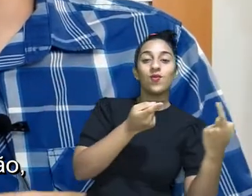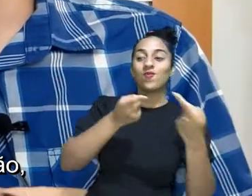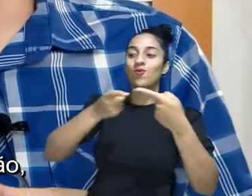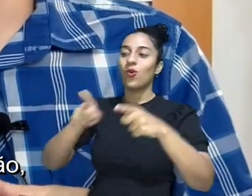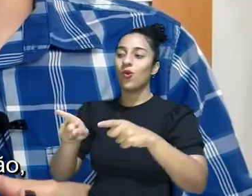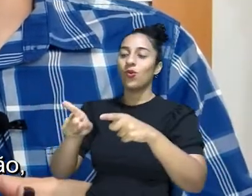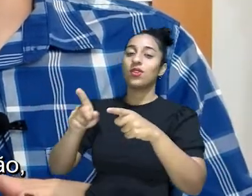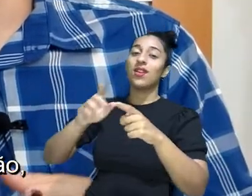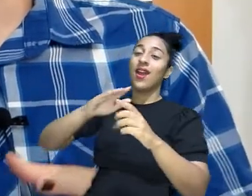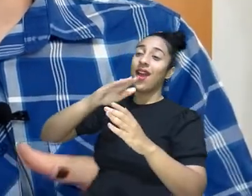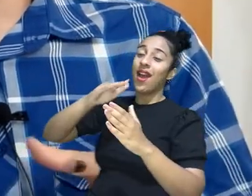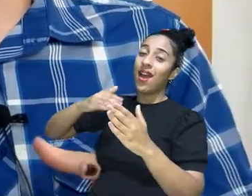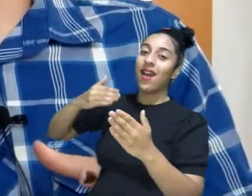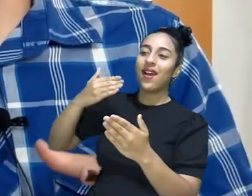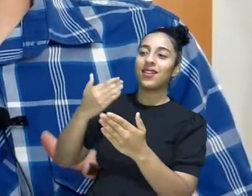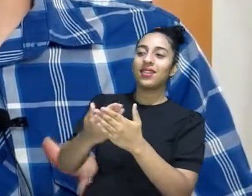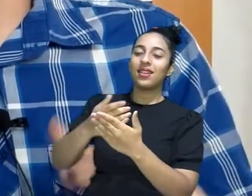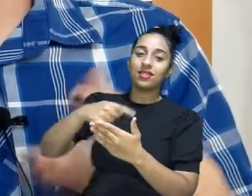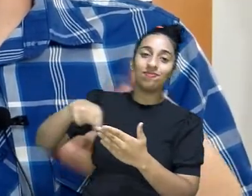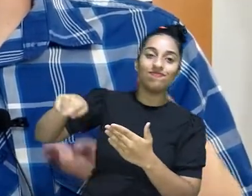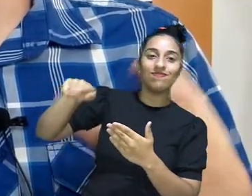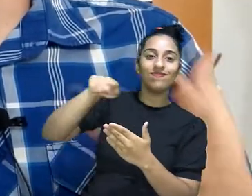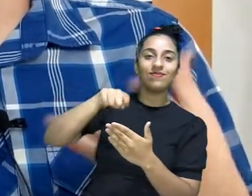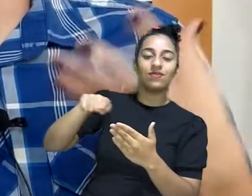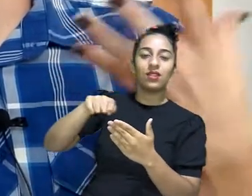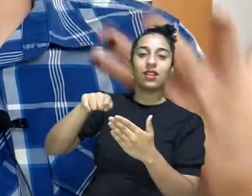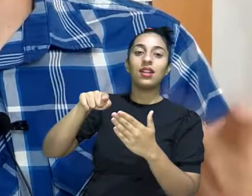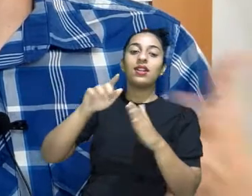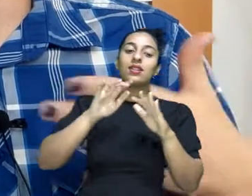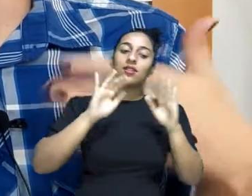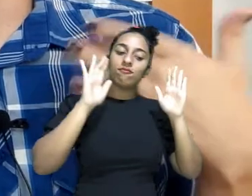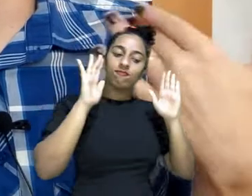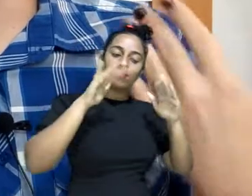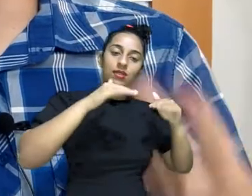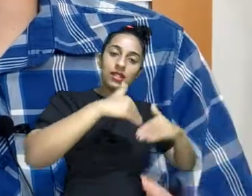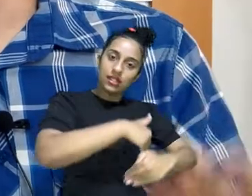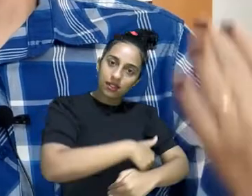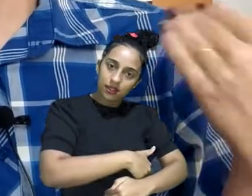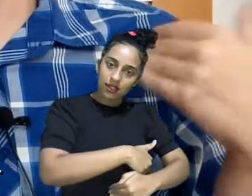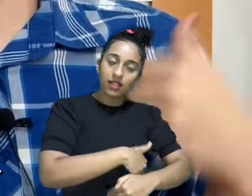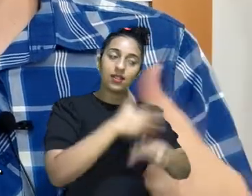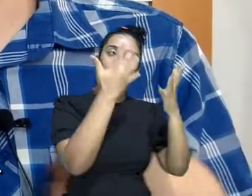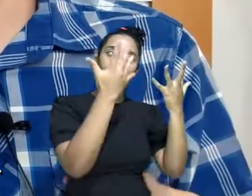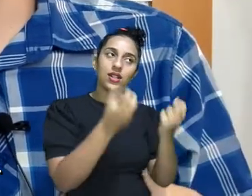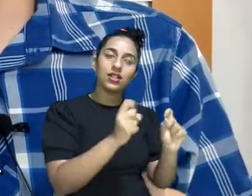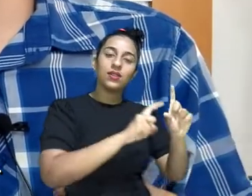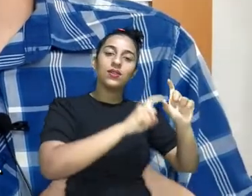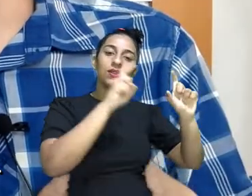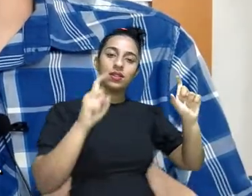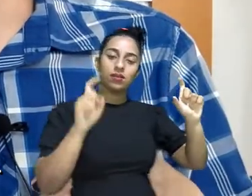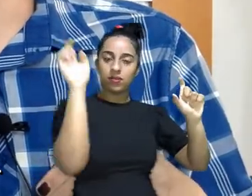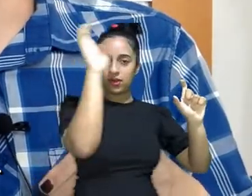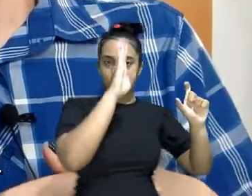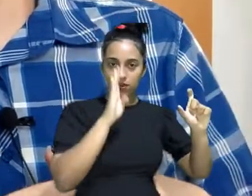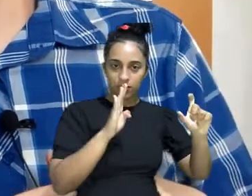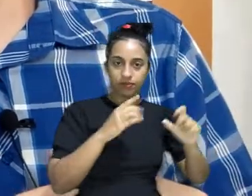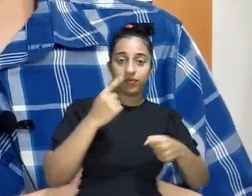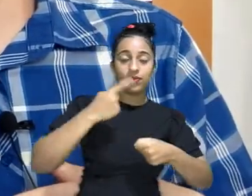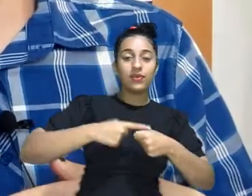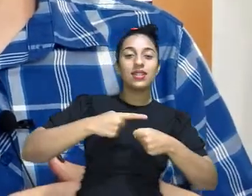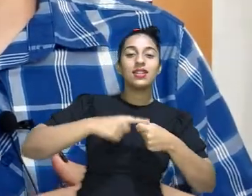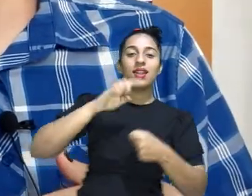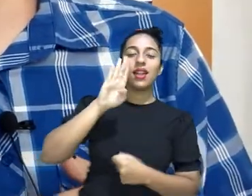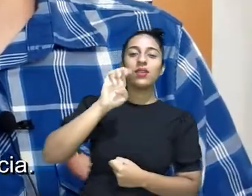combateram a Província de Maranhão até que a província do Maranhão enfim e se rendeu e aceitou a independência do Brasil